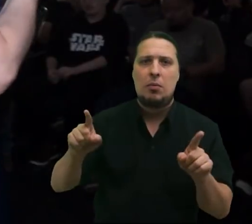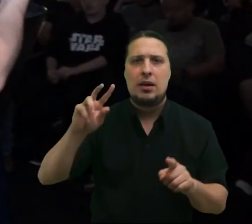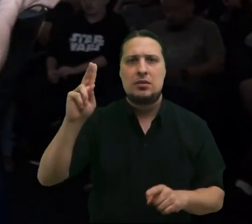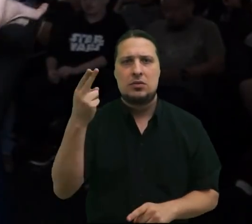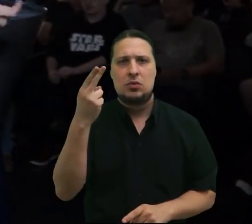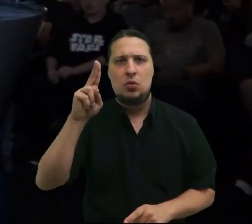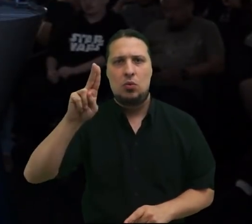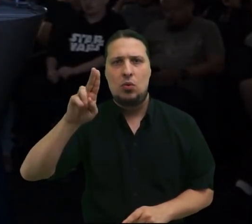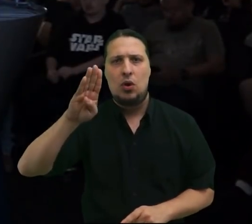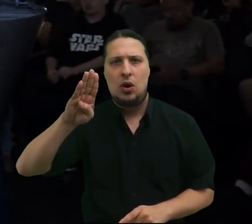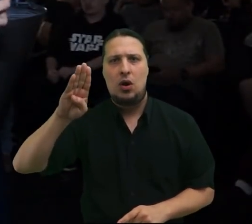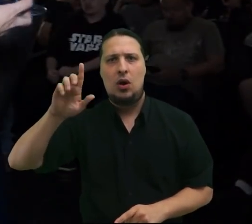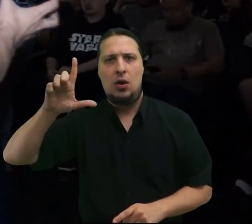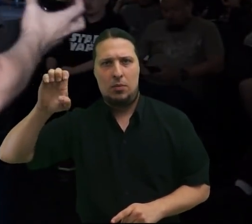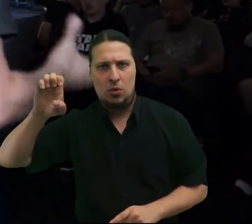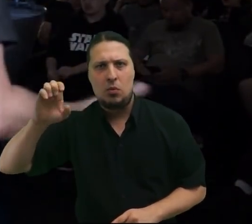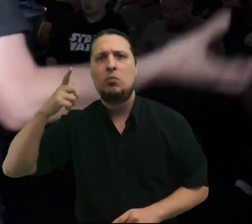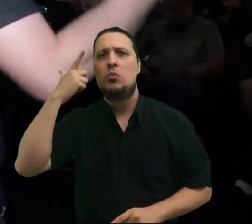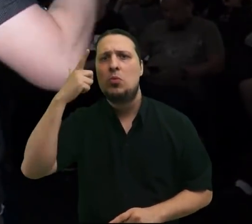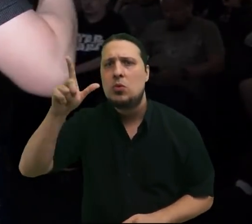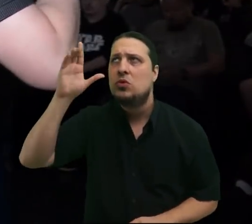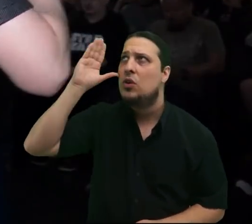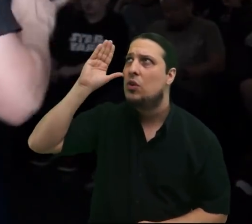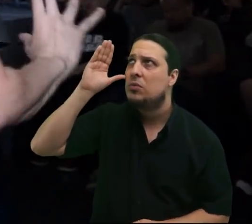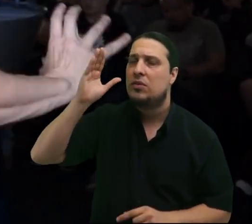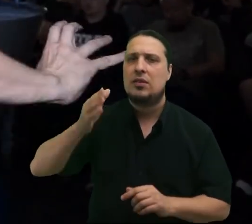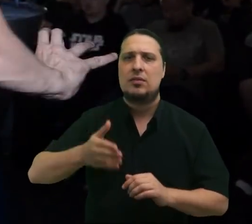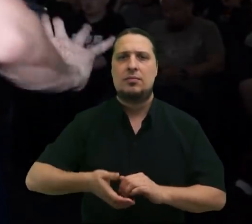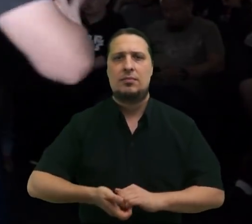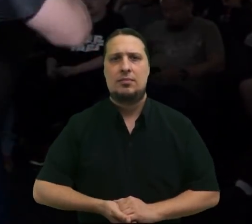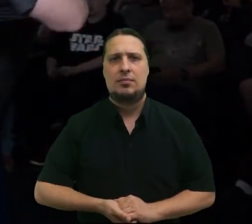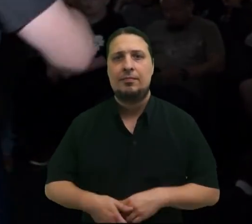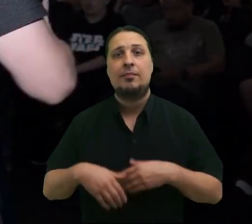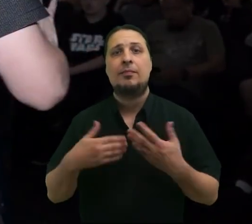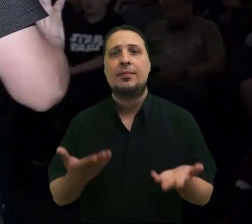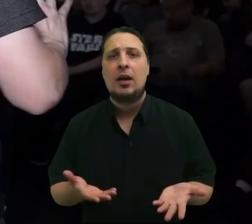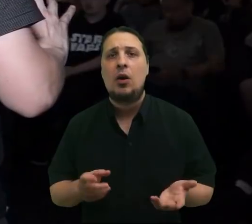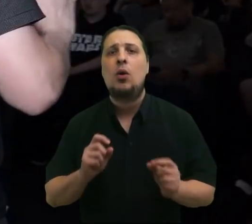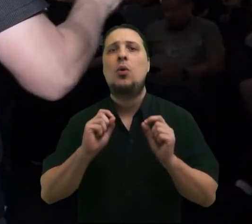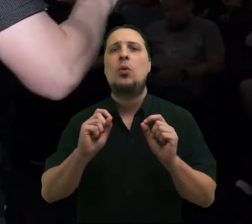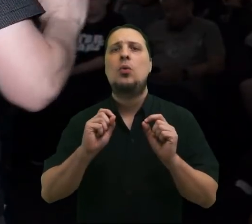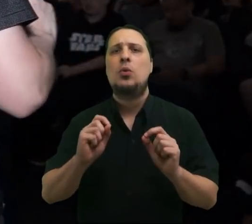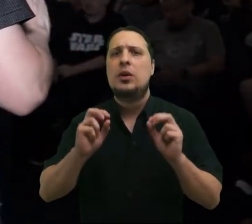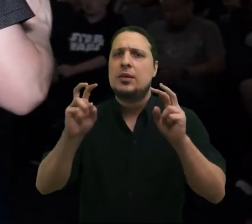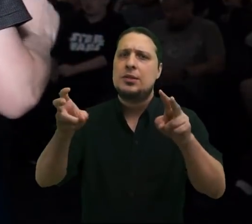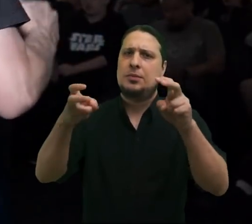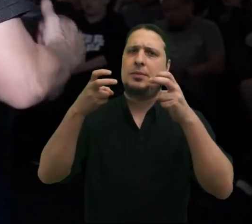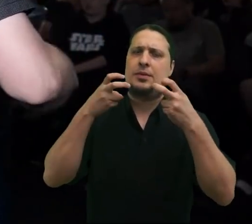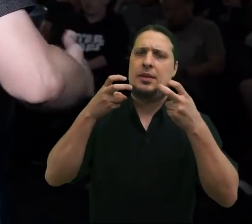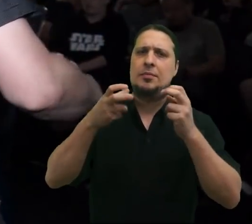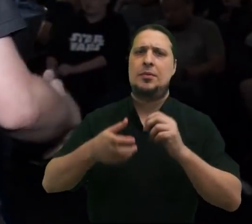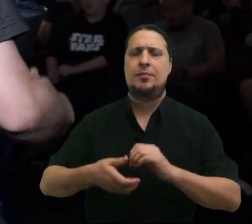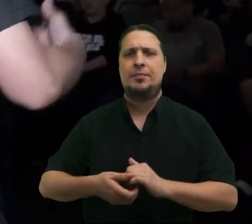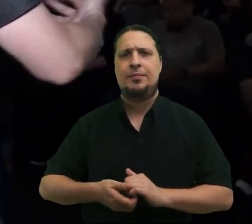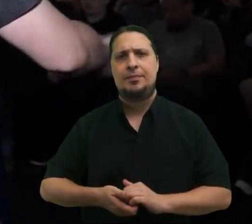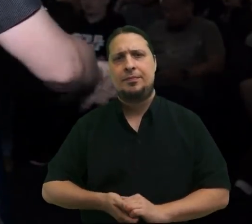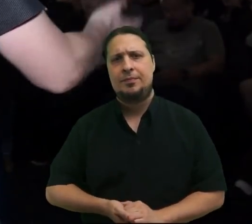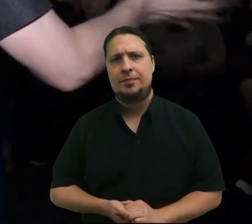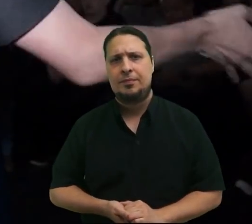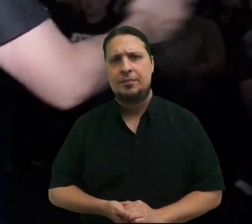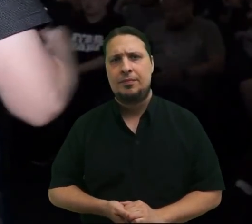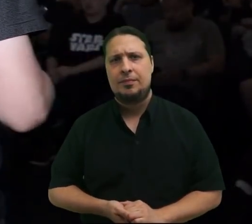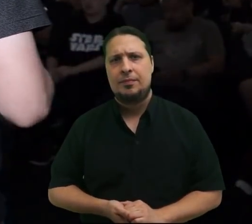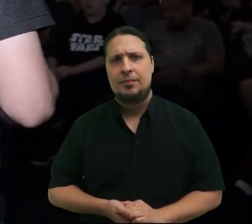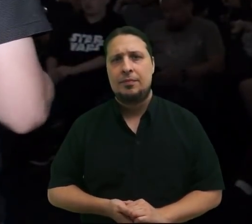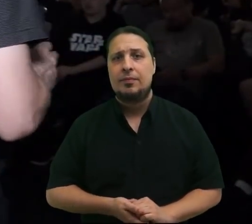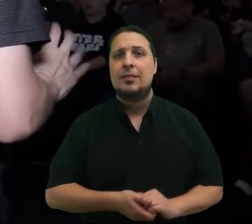Sol em torno do centro da Via Láctea é a gravidade das estrelas internas à órbita do Sol, não a do buraco negro, porque tem muito mais massa em estrela do